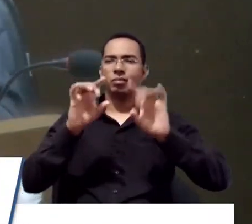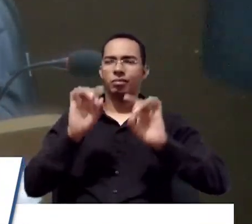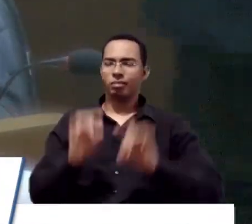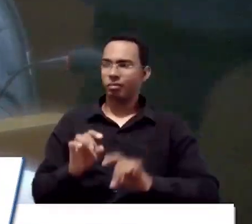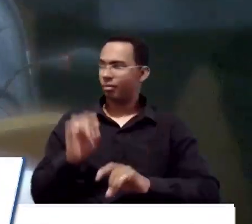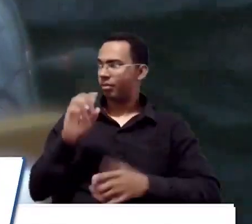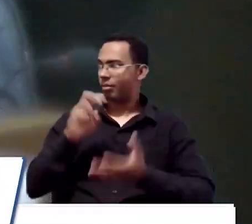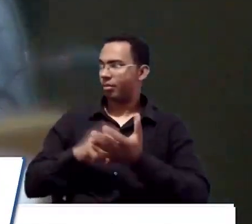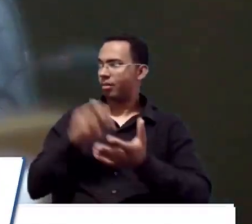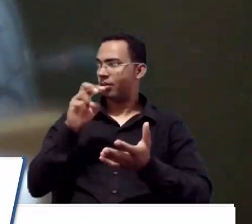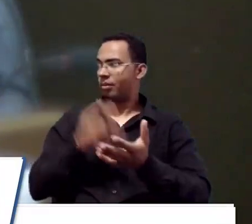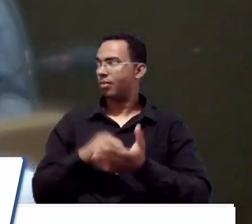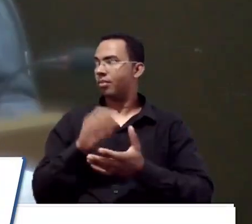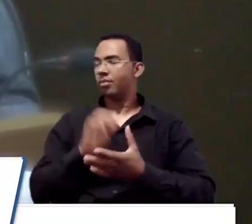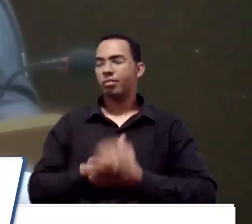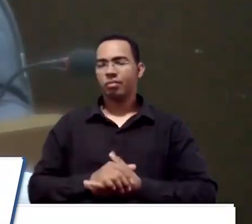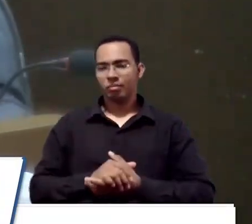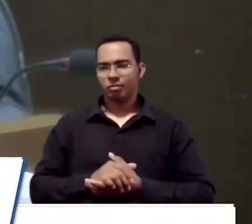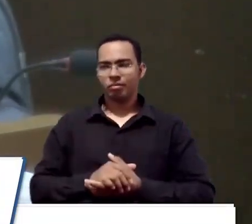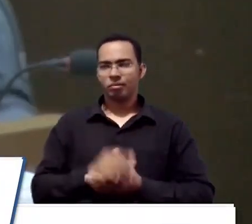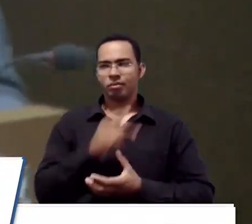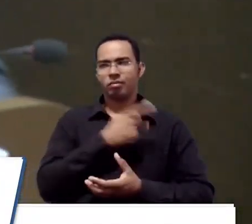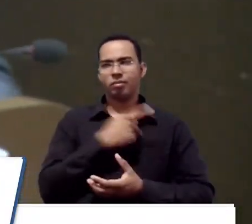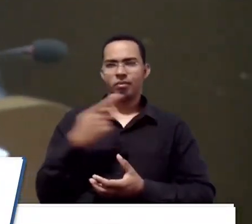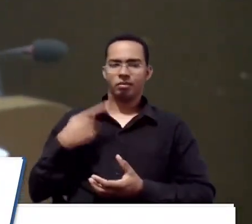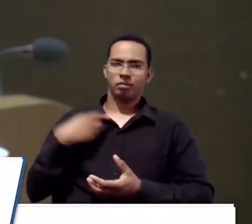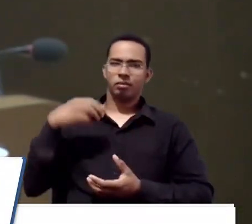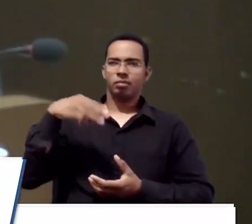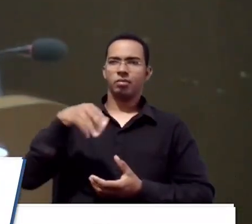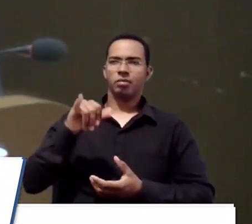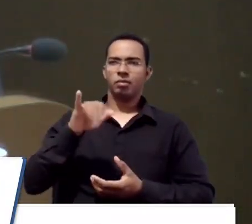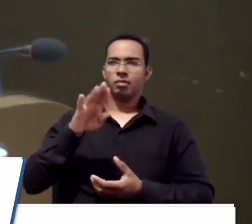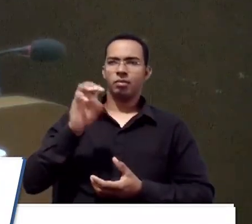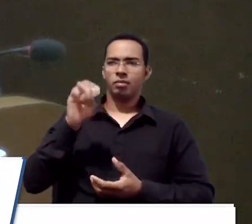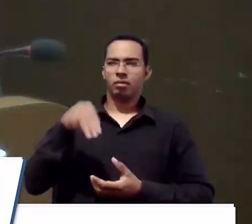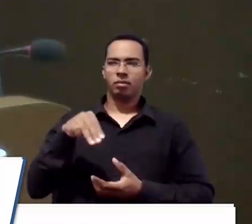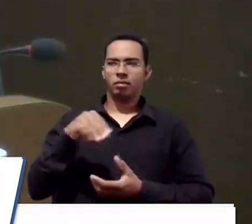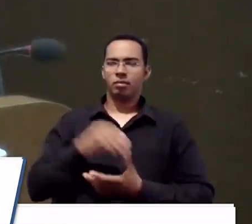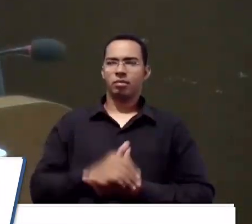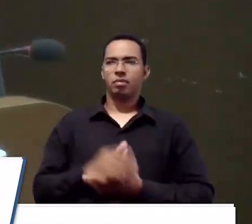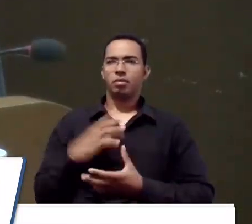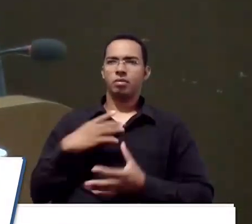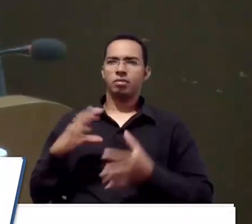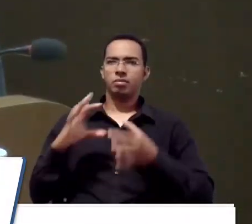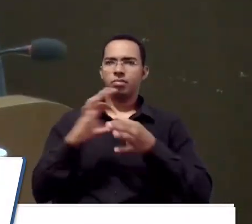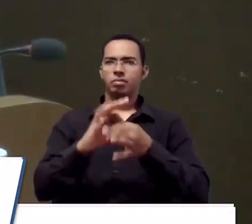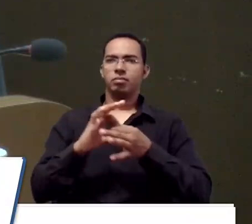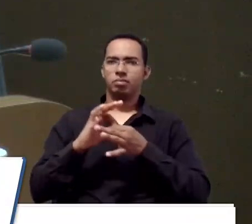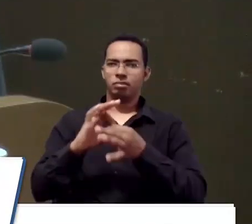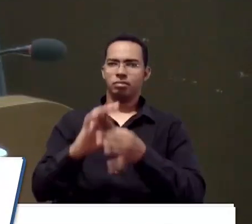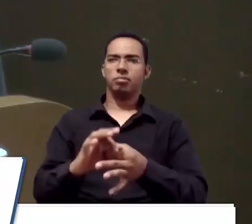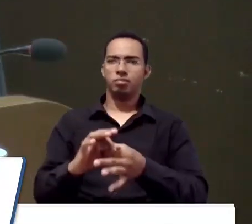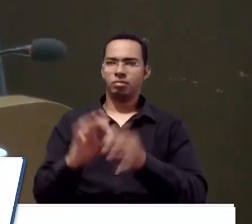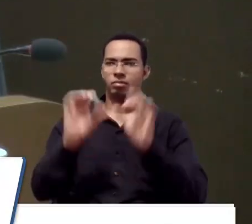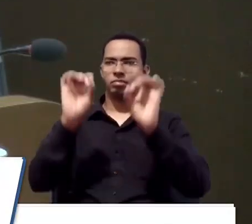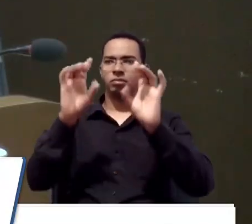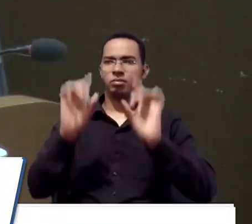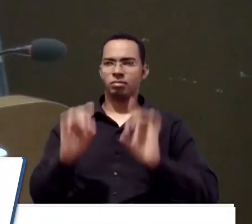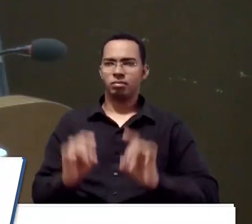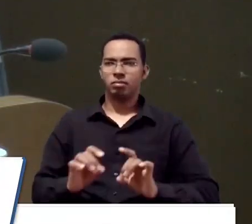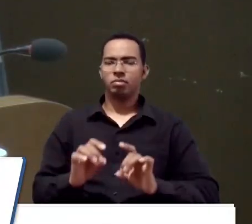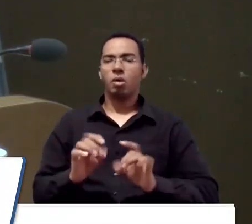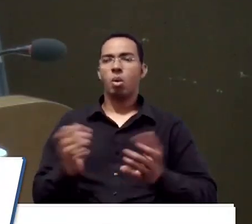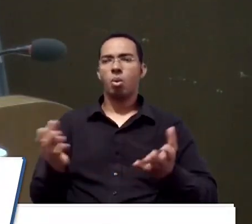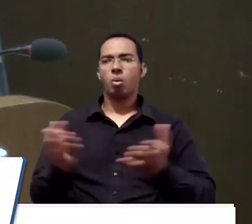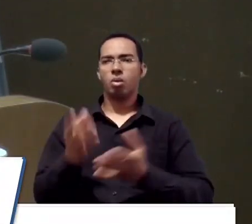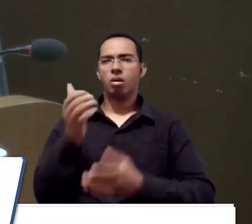manhã. A pastora Miriam, eu tenho uma ligação com ela muito especial, porque hoje ela é